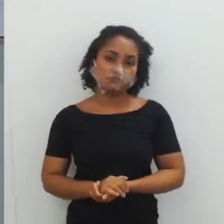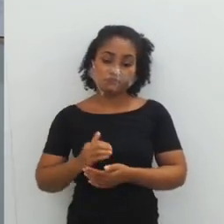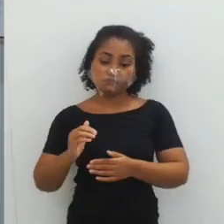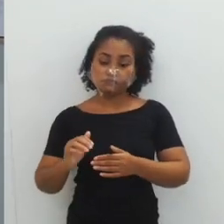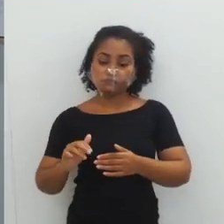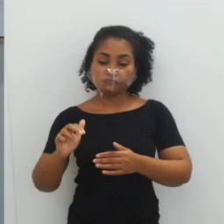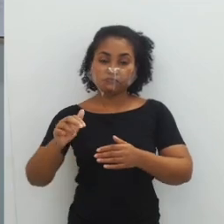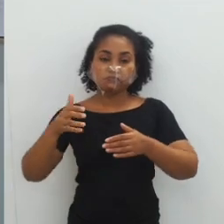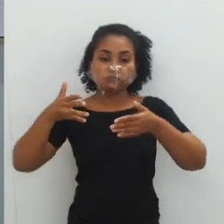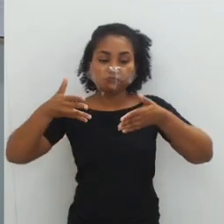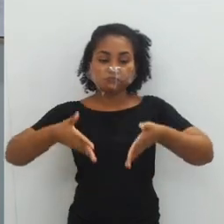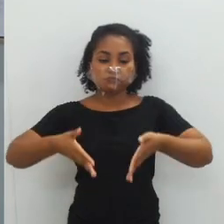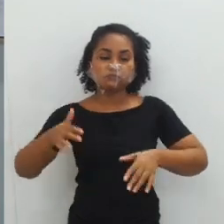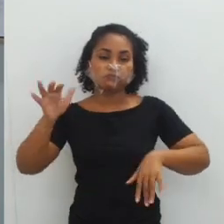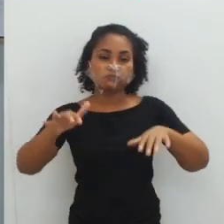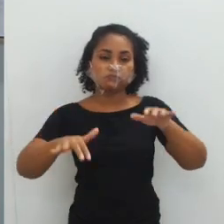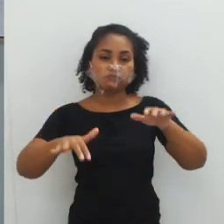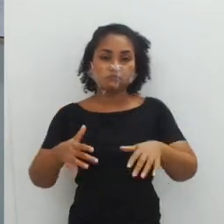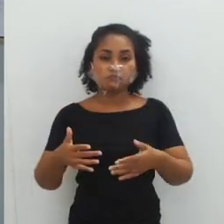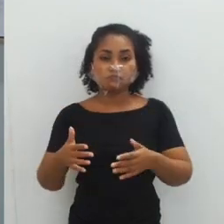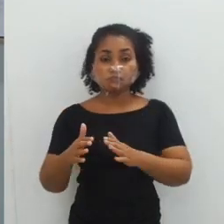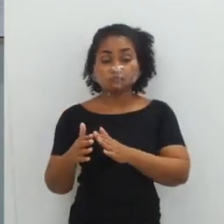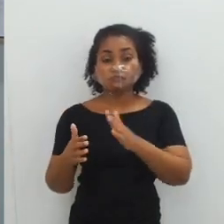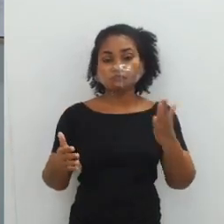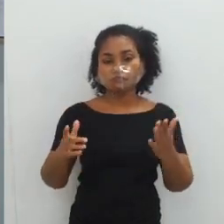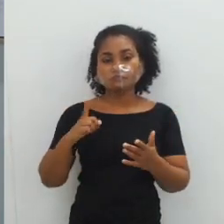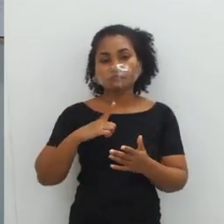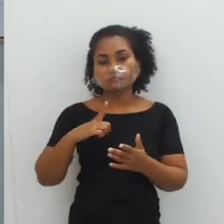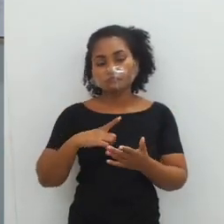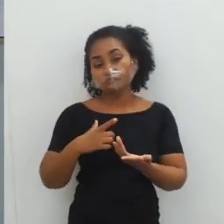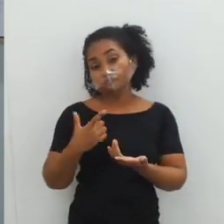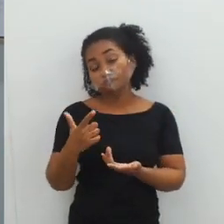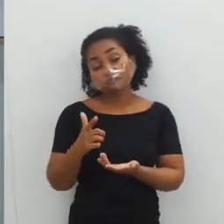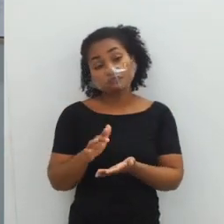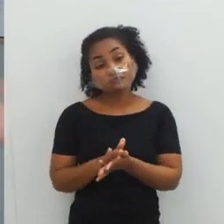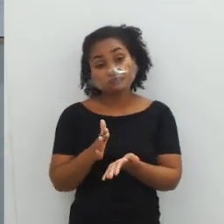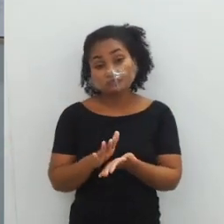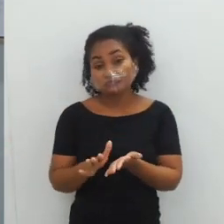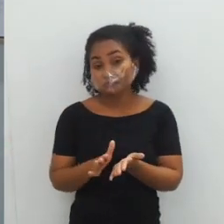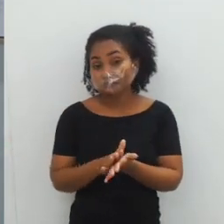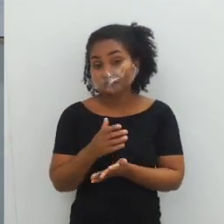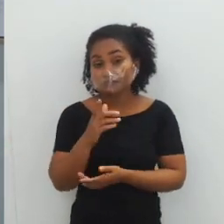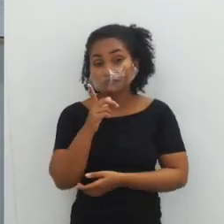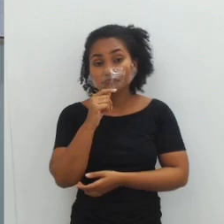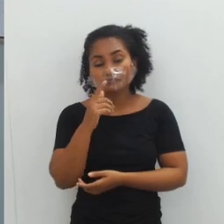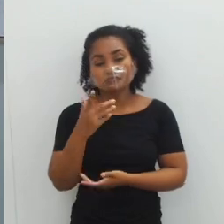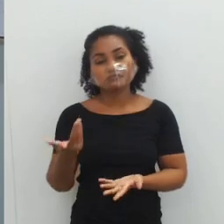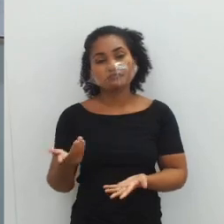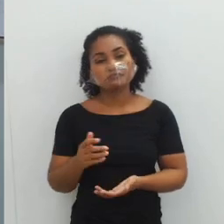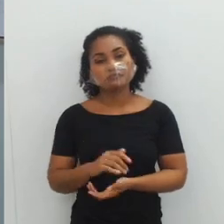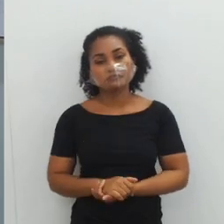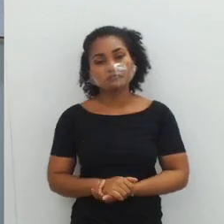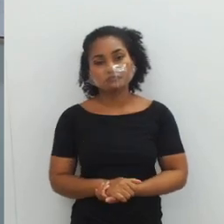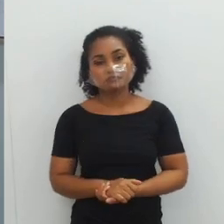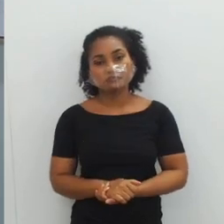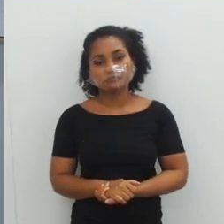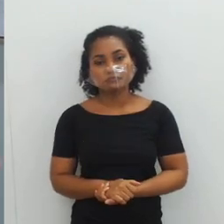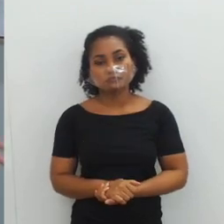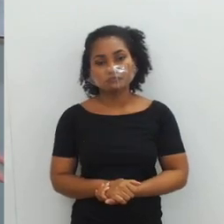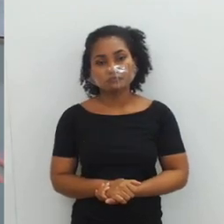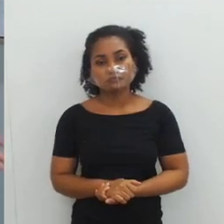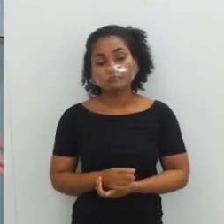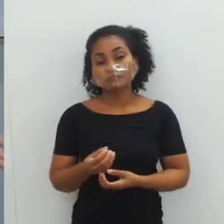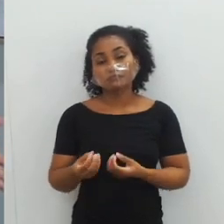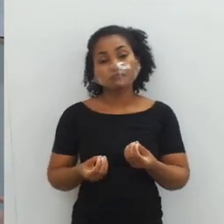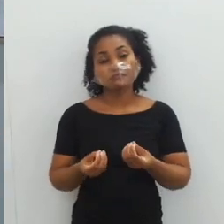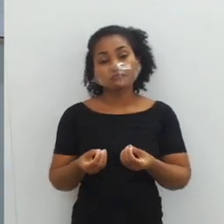andar. Enquanto do lado, existem pessoas que não têm nem acesso à água encanada direito. Quanto